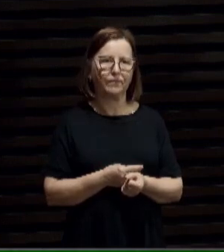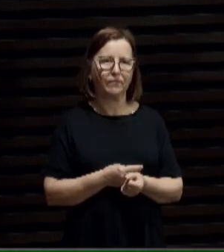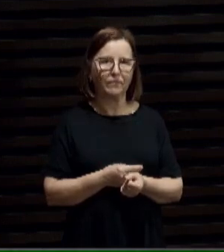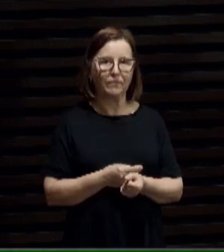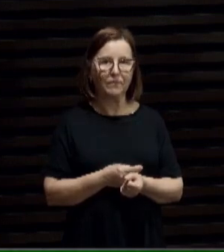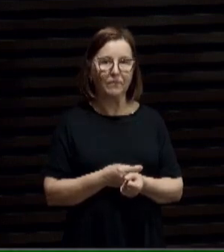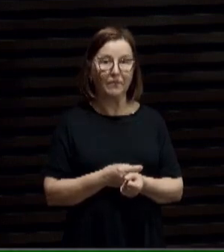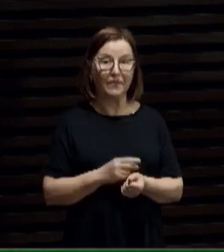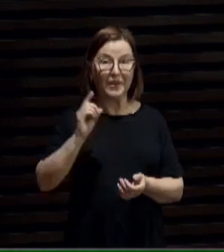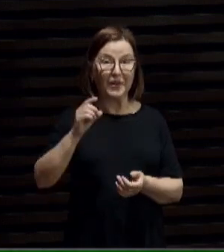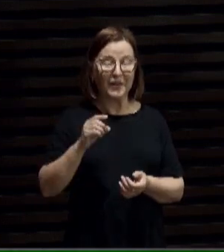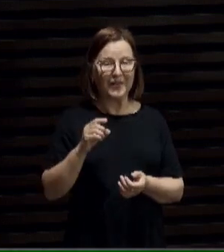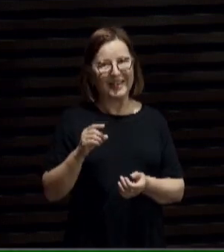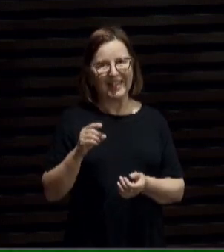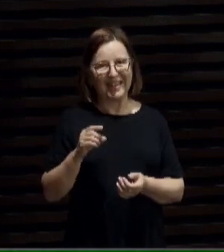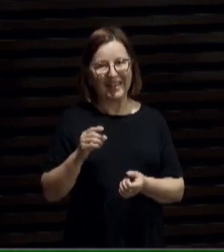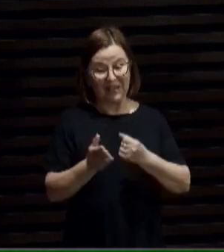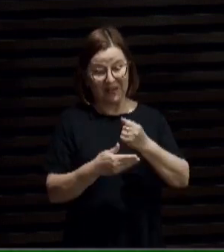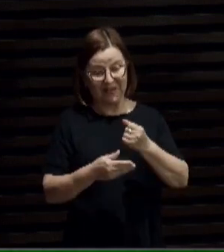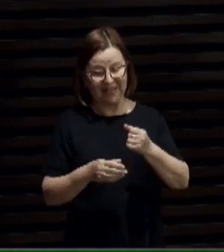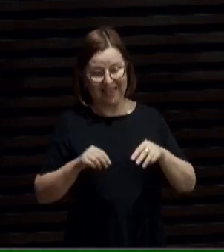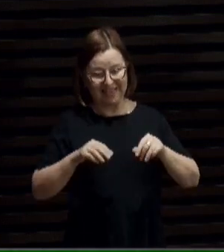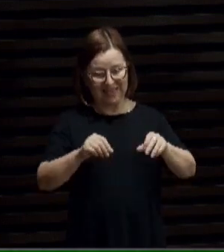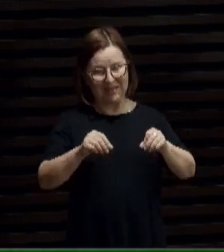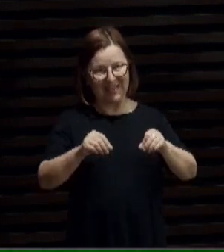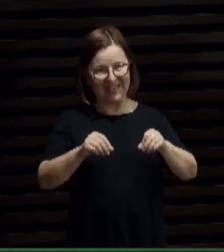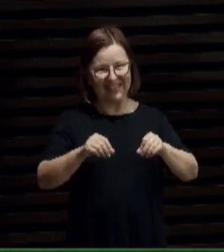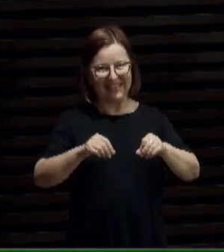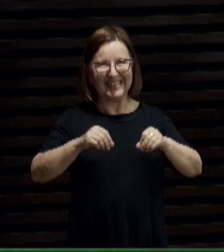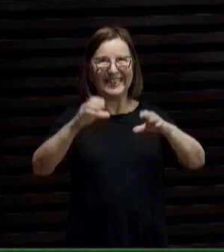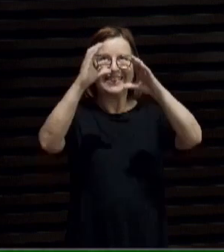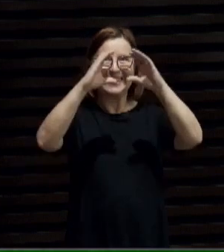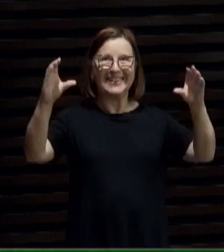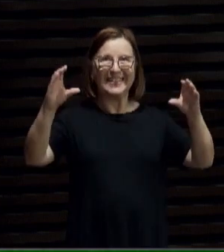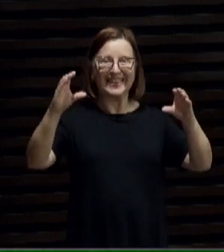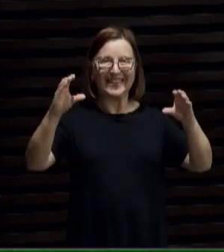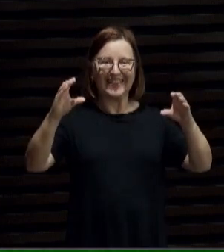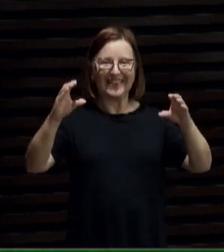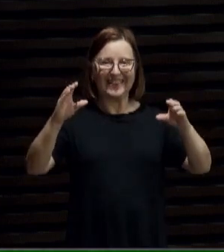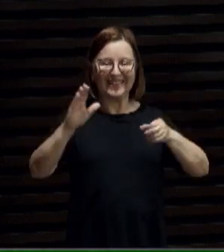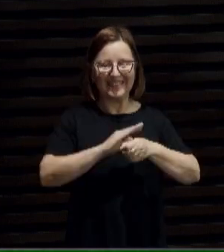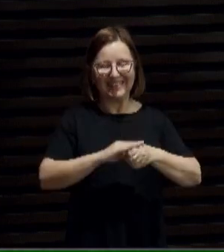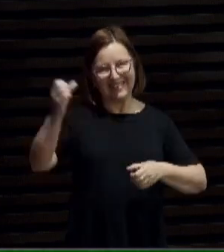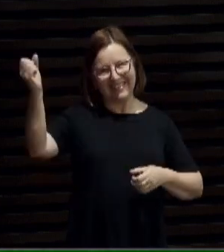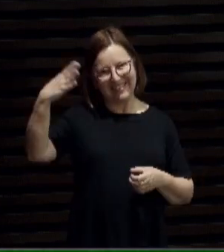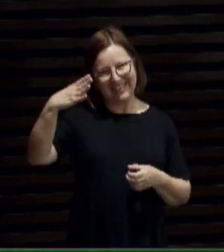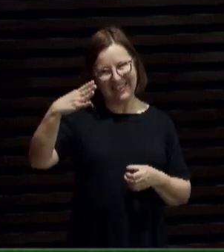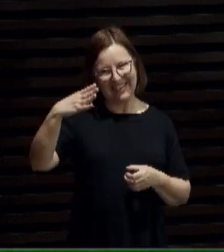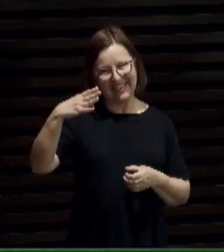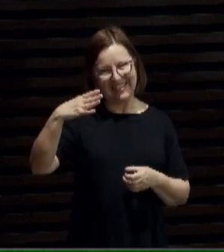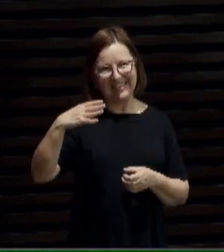no céu, regadas pela graça e amadurecidas pelo sol do